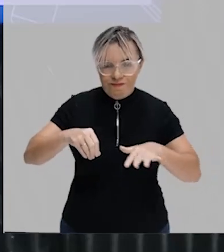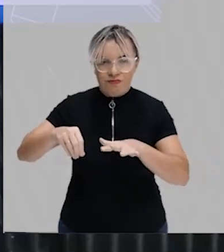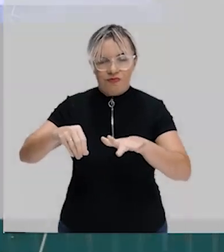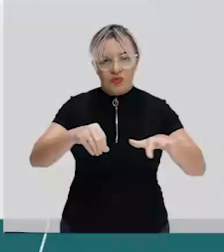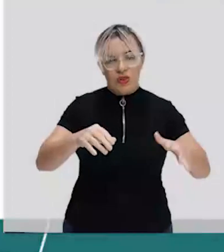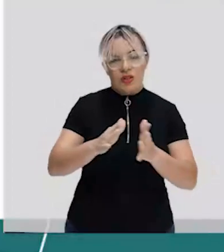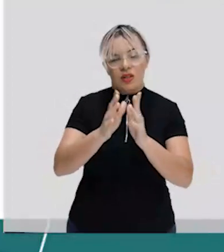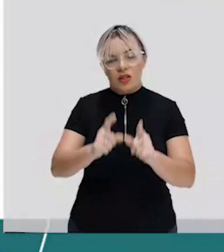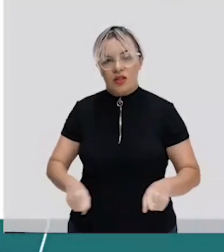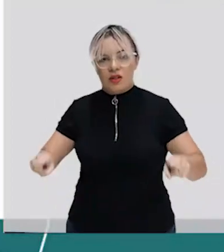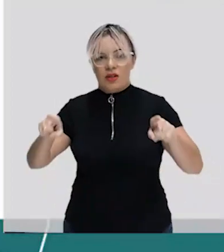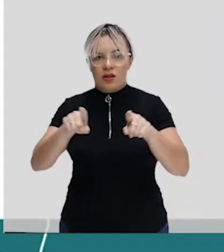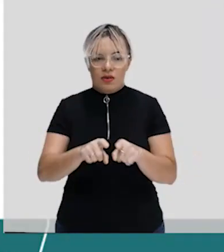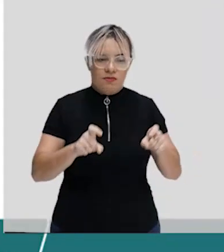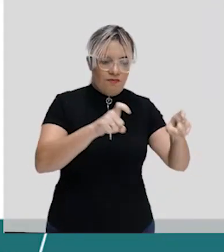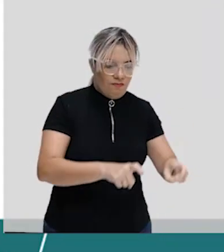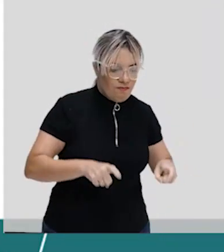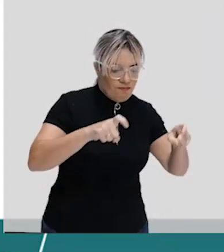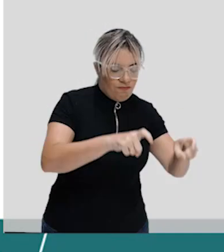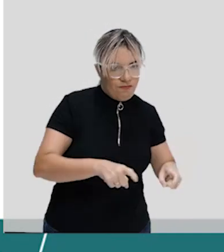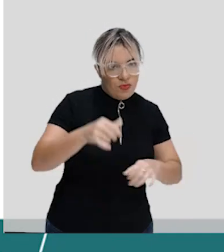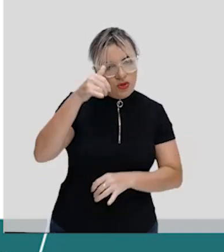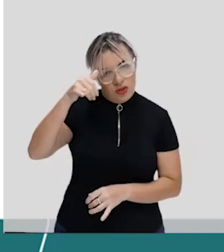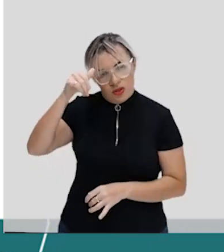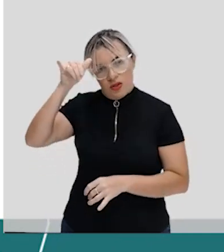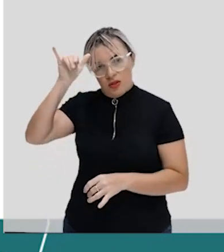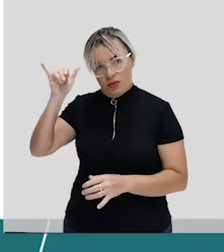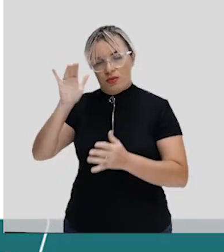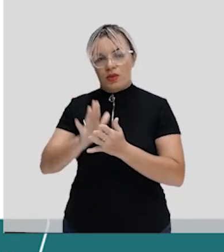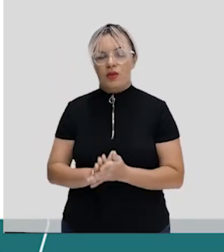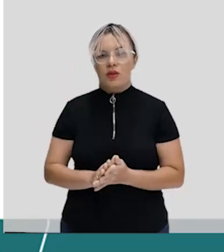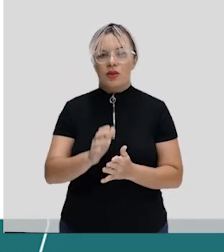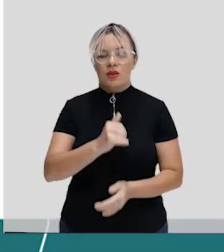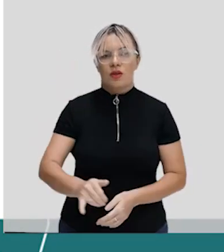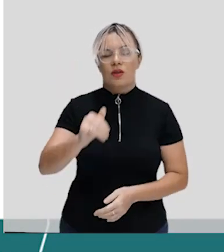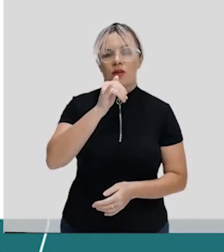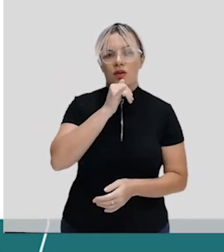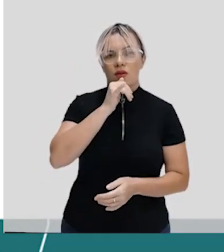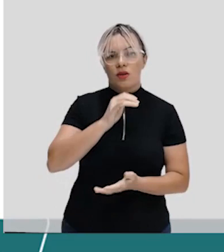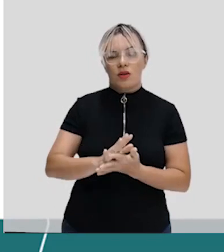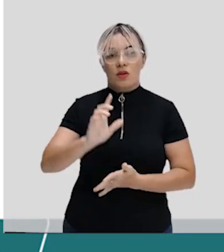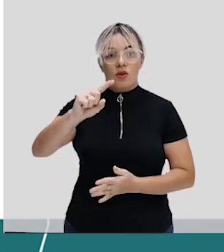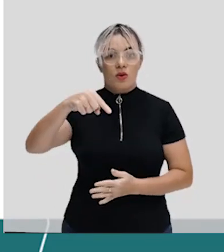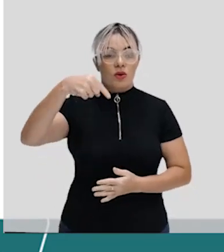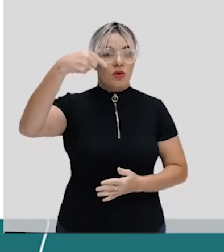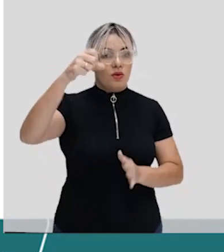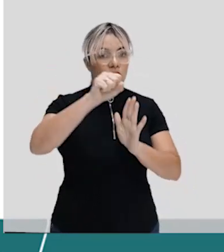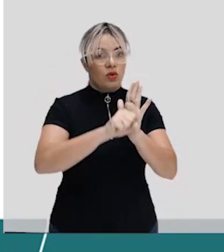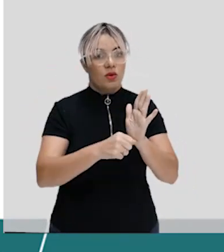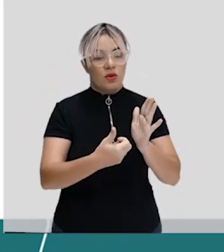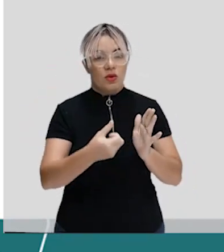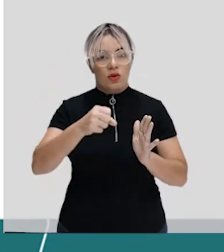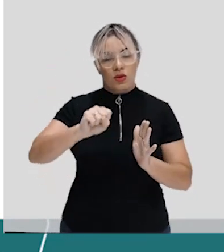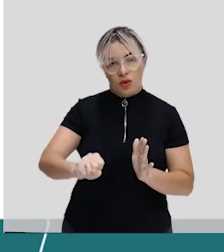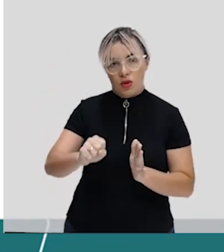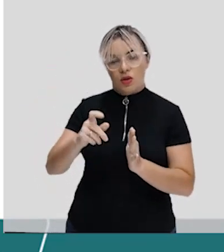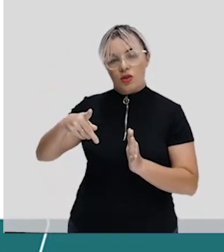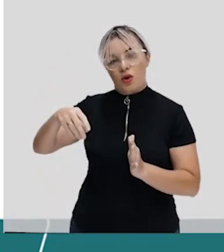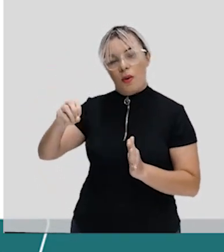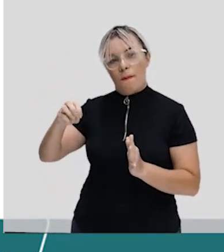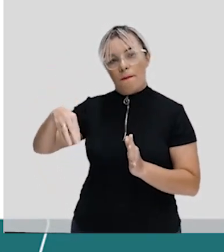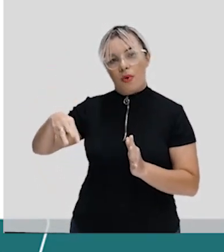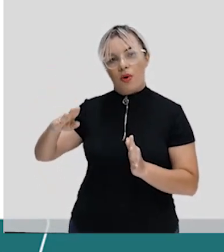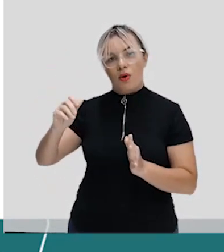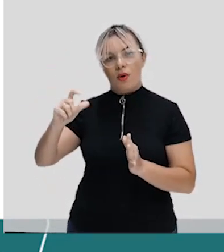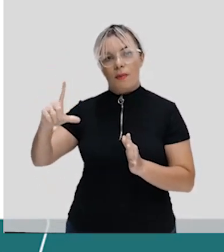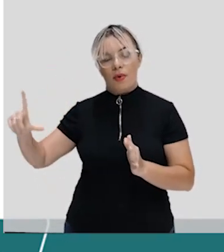como a pecuária, né? Se fala, por exemplo, da presença mais tarde, no século XVIII, de Pombal,